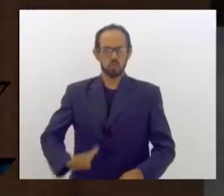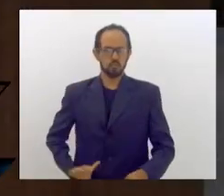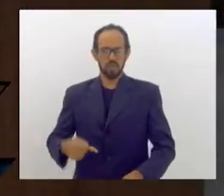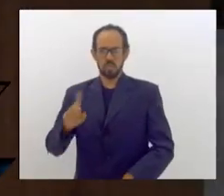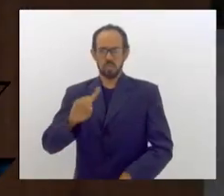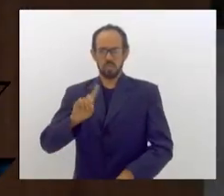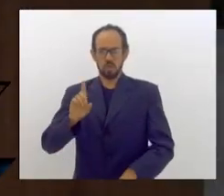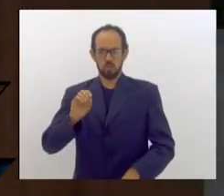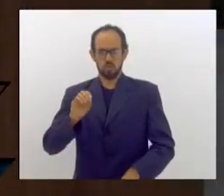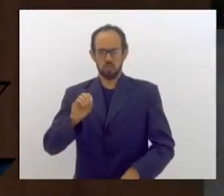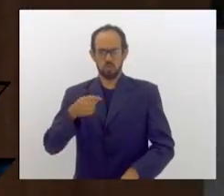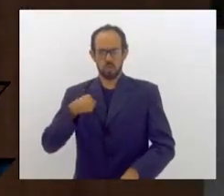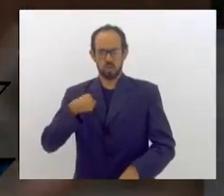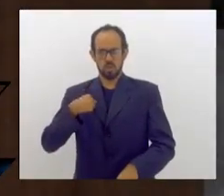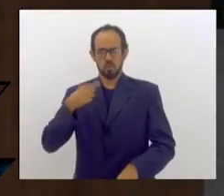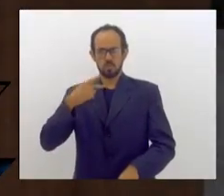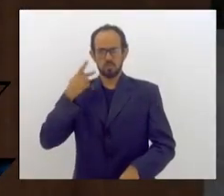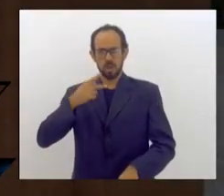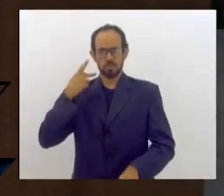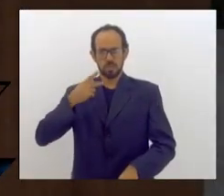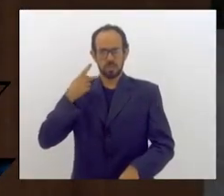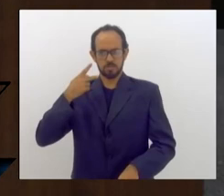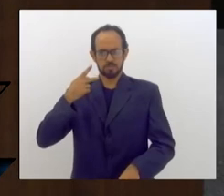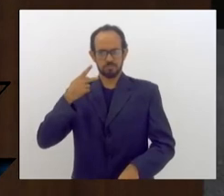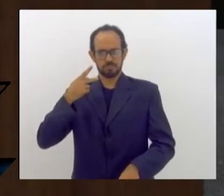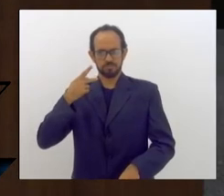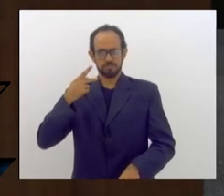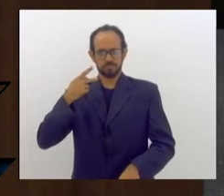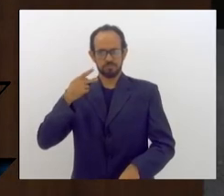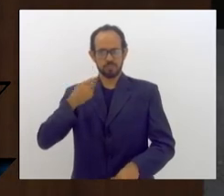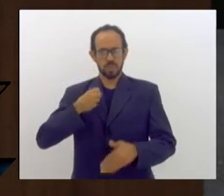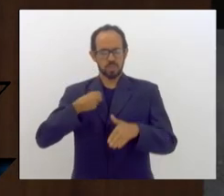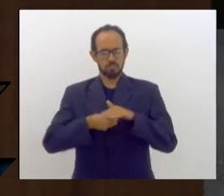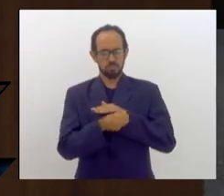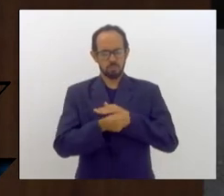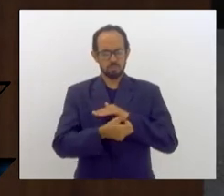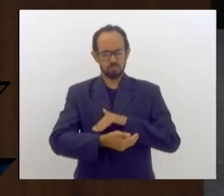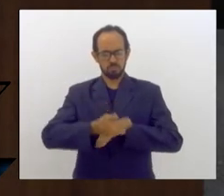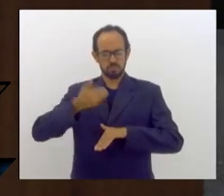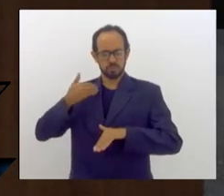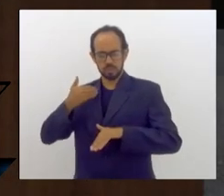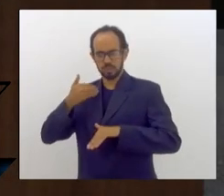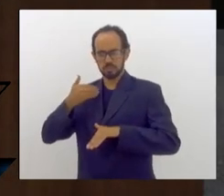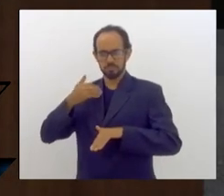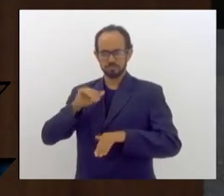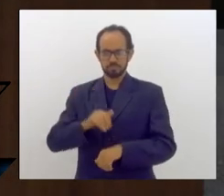como parlamentar. Na legislatura anterior,